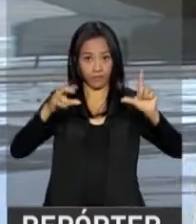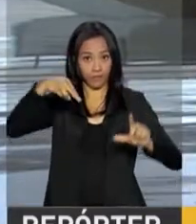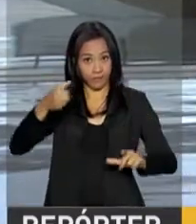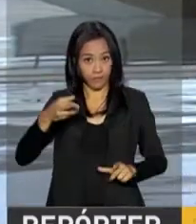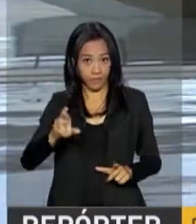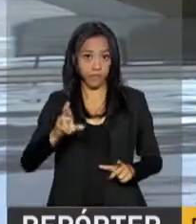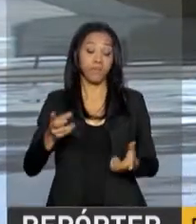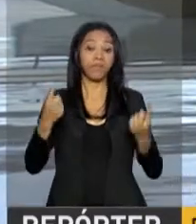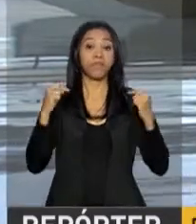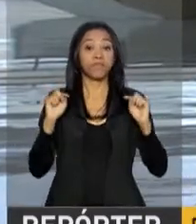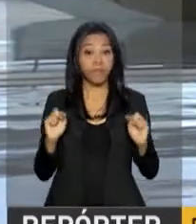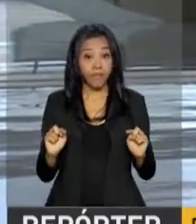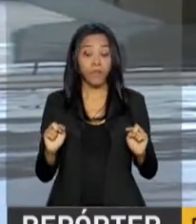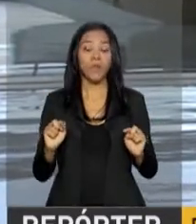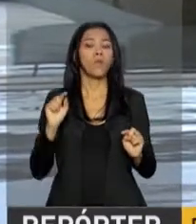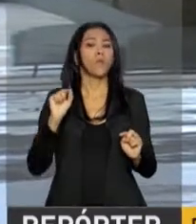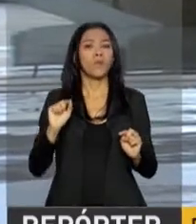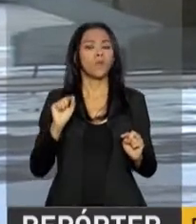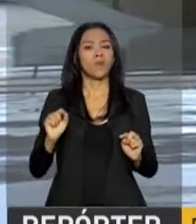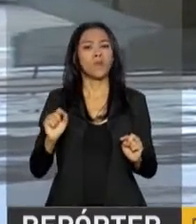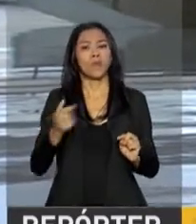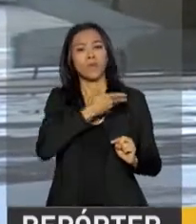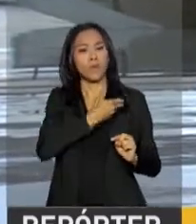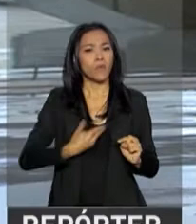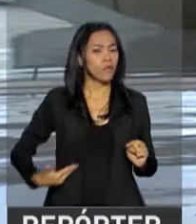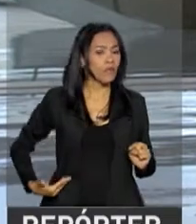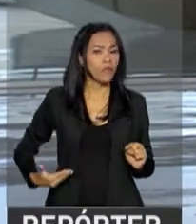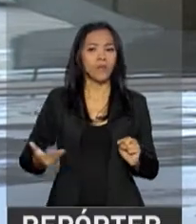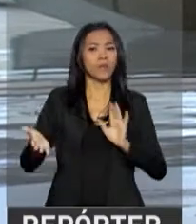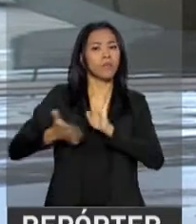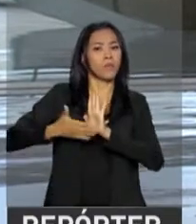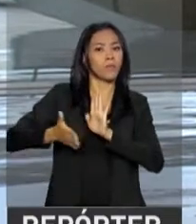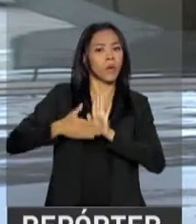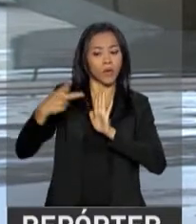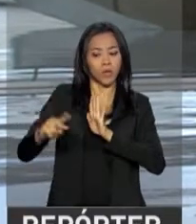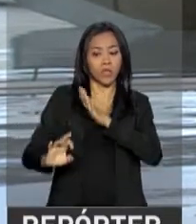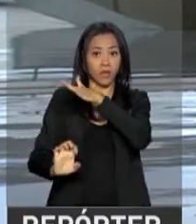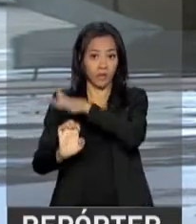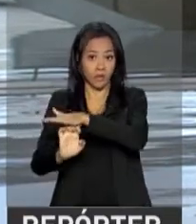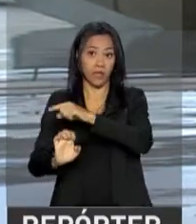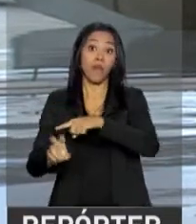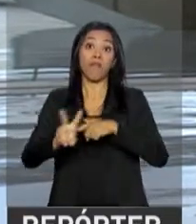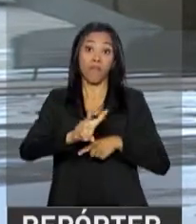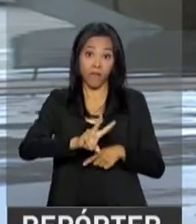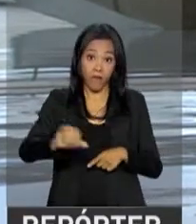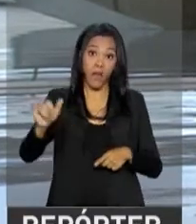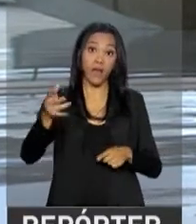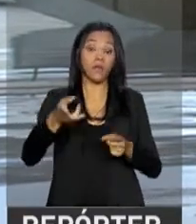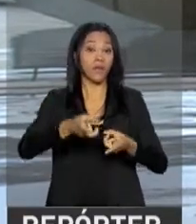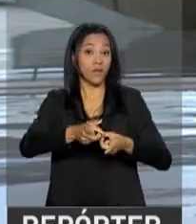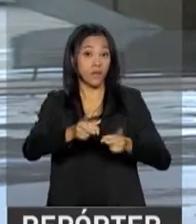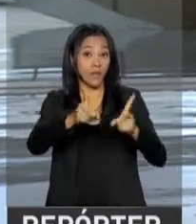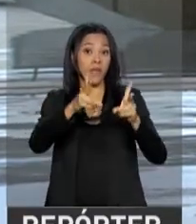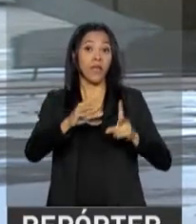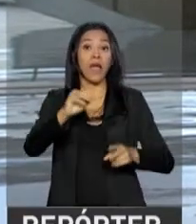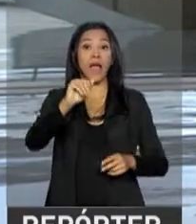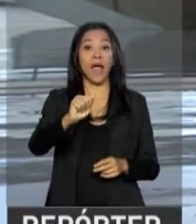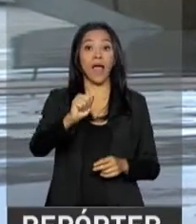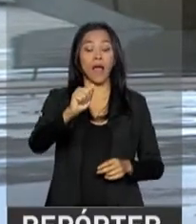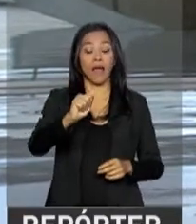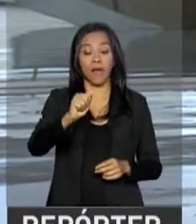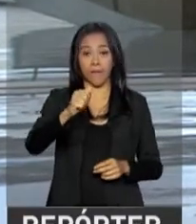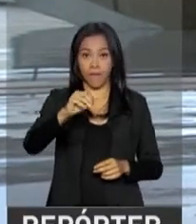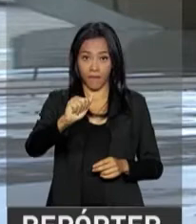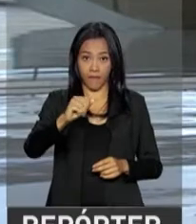olha tá isso é o que o governo propõe em relação à eletrobrás vai ofertar ações da companhia elétrica na bolsa de valores de